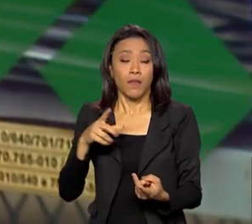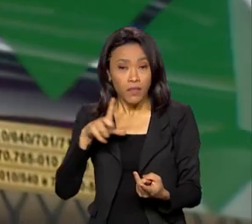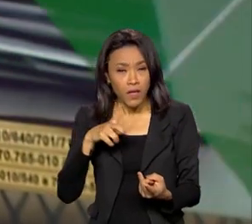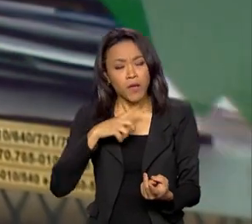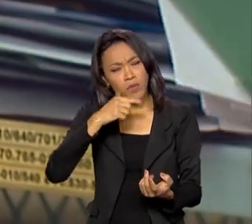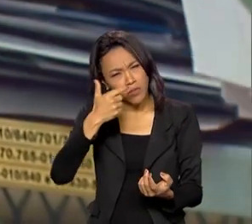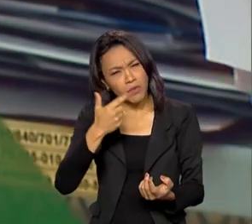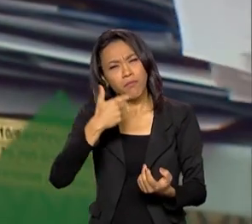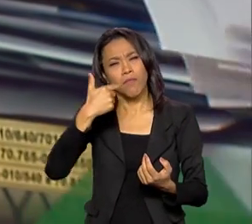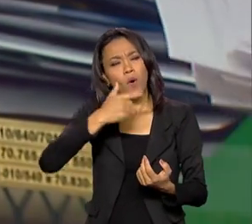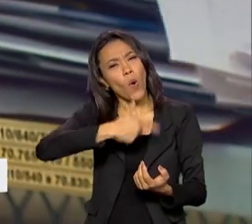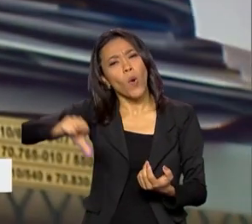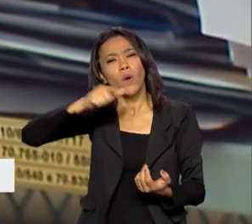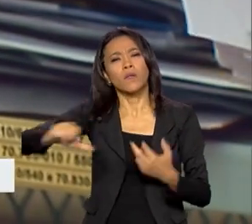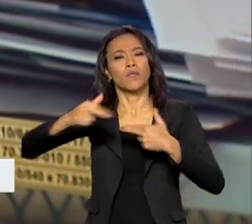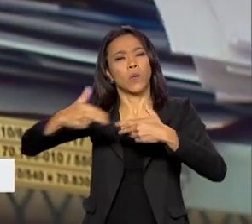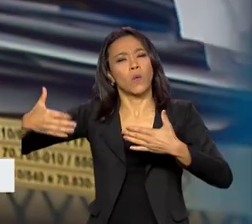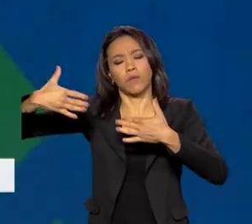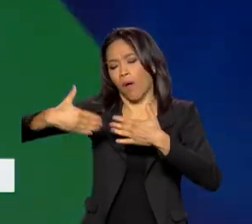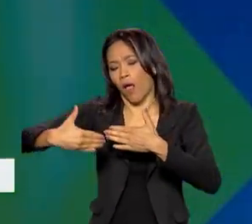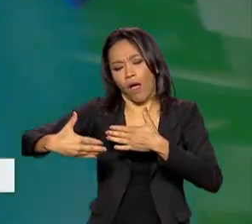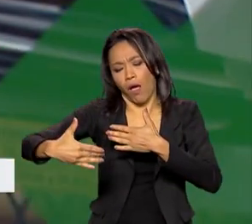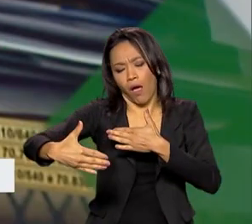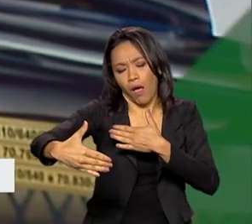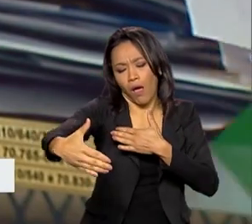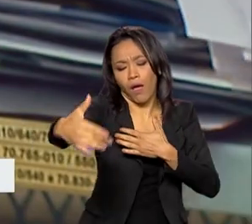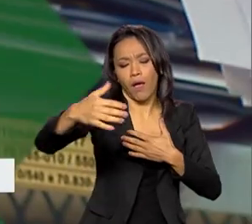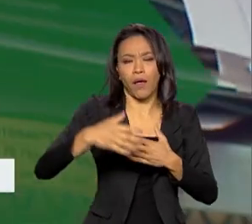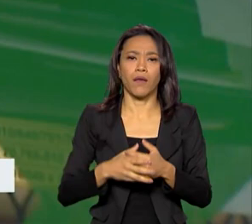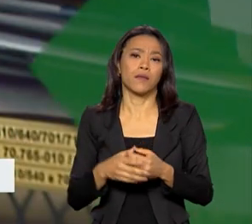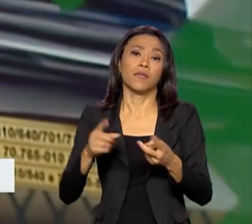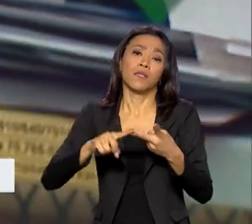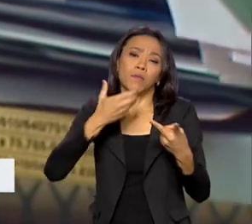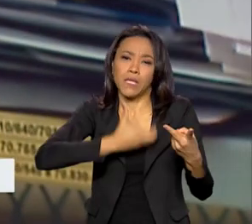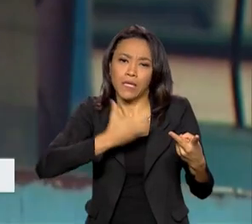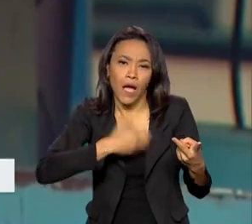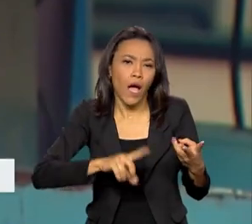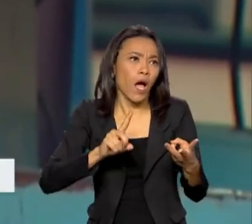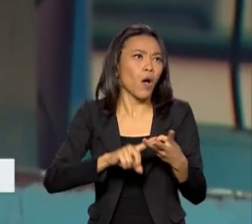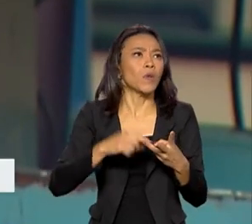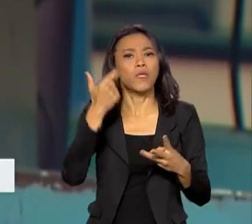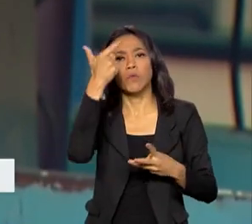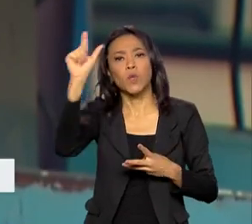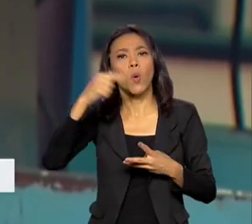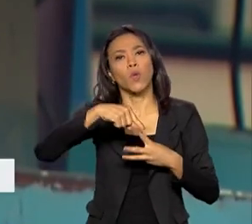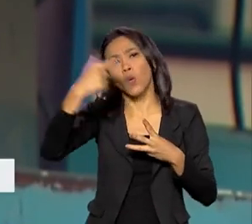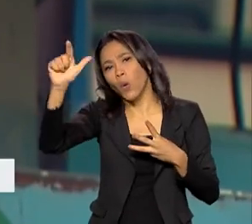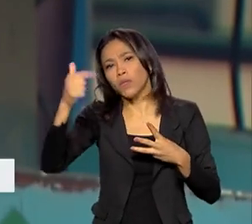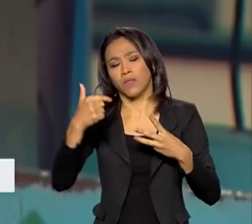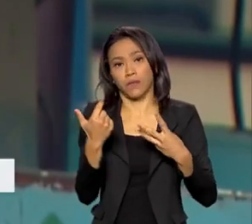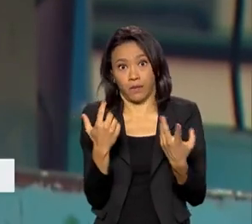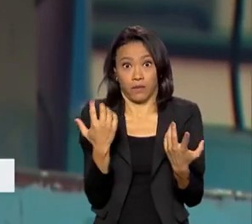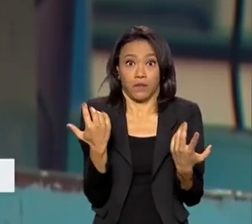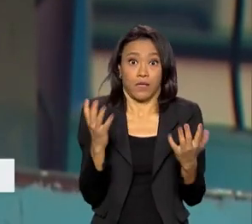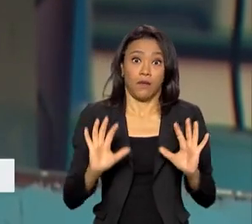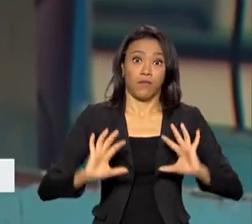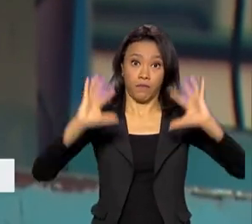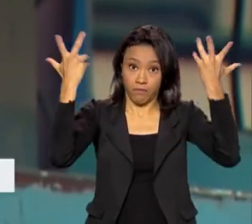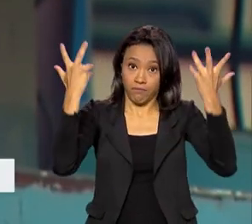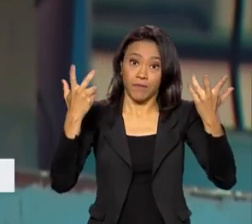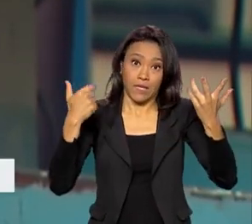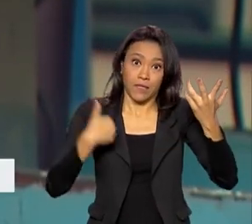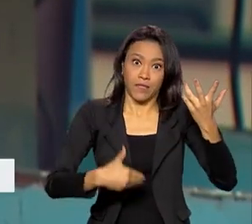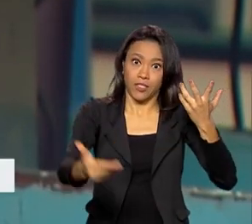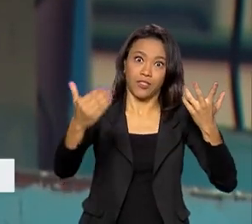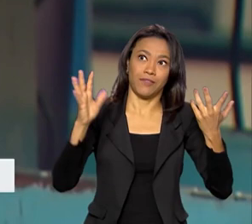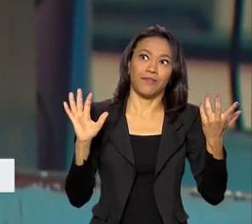eventos sazonais este ano, né? Black Friday, Single Day, Natal, Temos uma revisão também de nossa plataforma